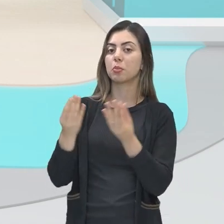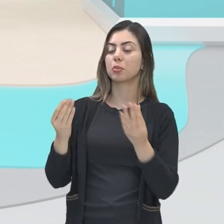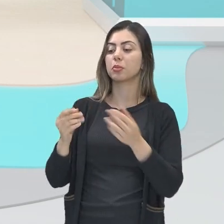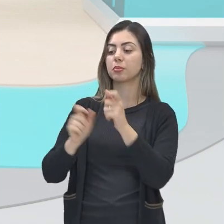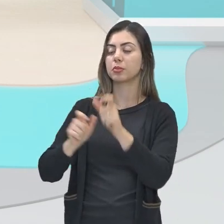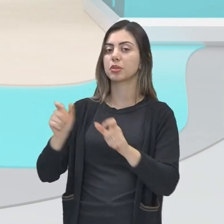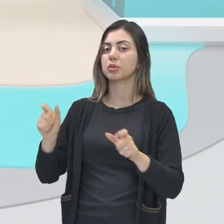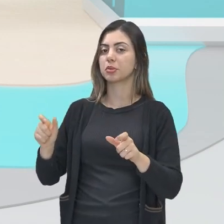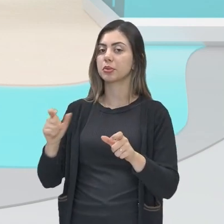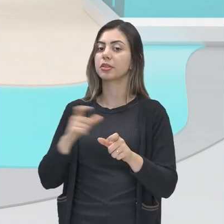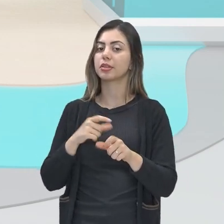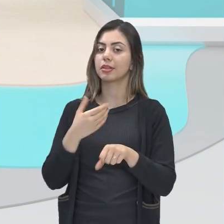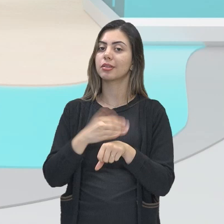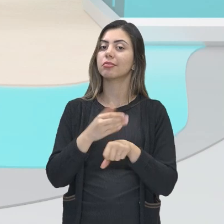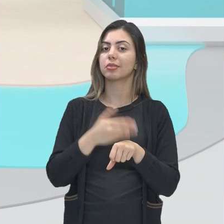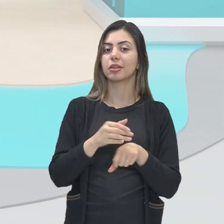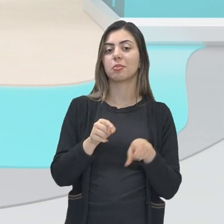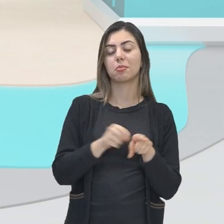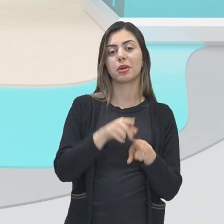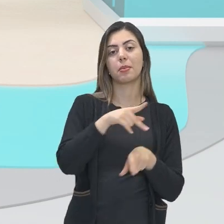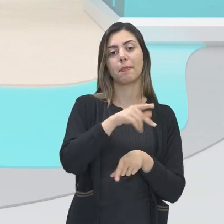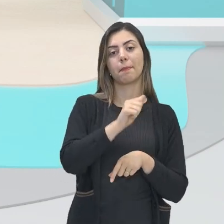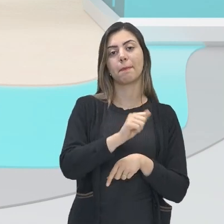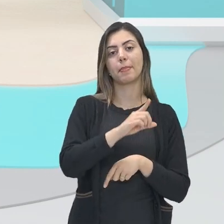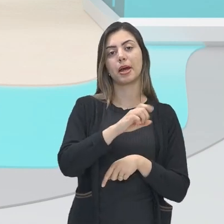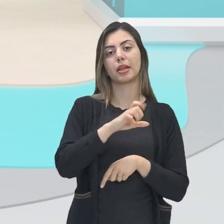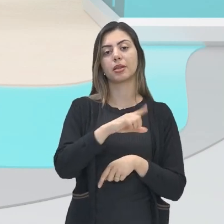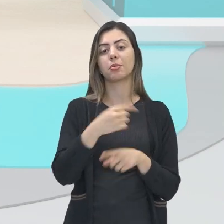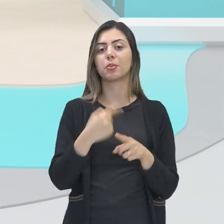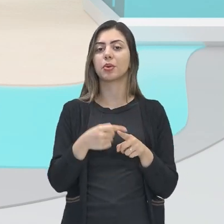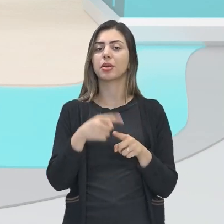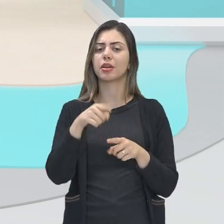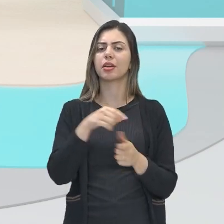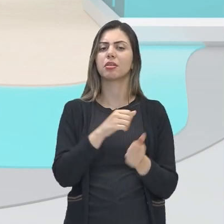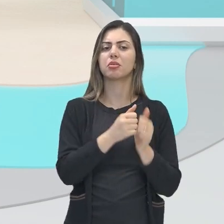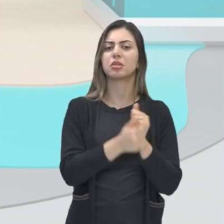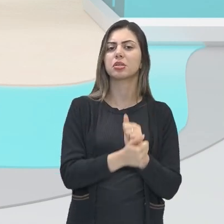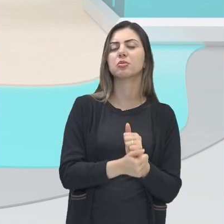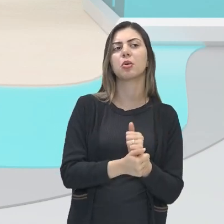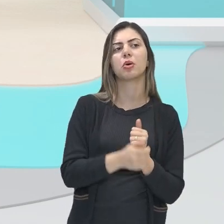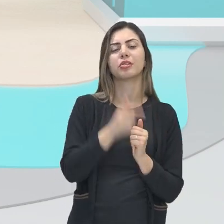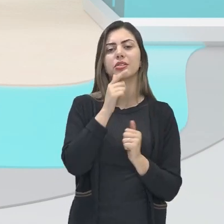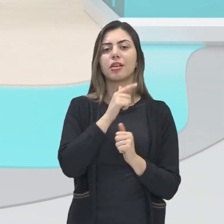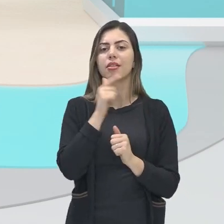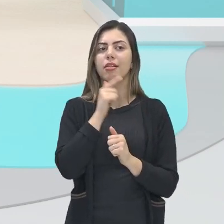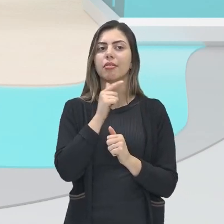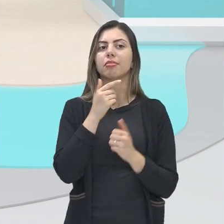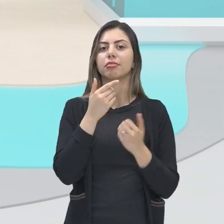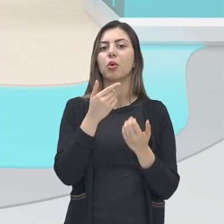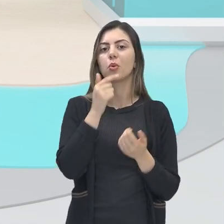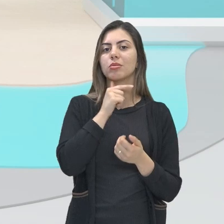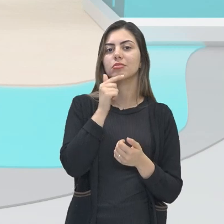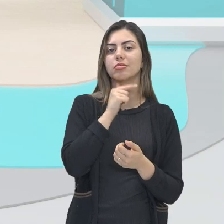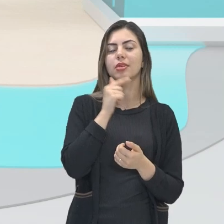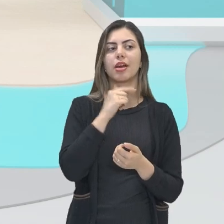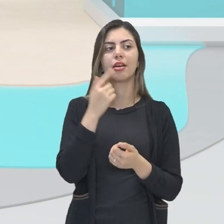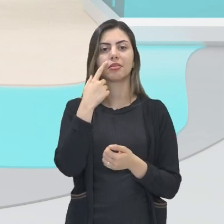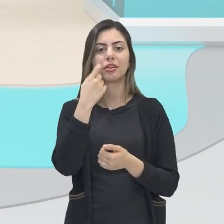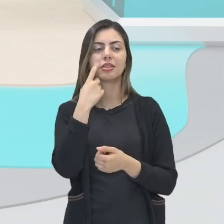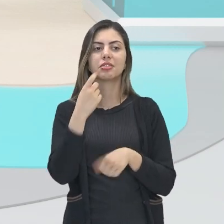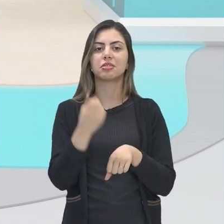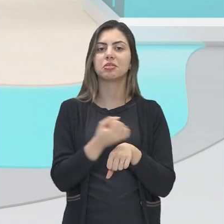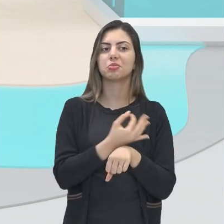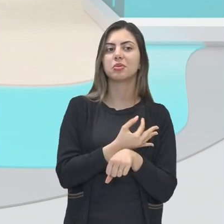eles são praticantes de pádel também, porque eles dizem que é um esporte bem mais dinâmico, mais interessante, mais